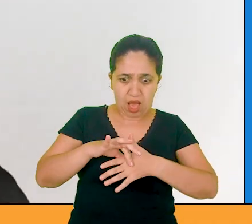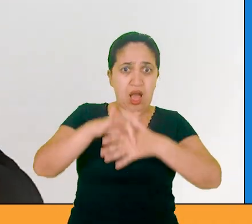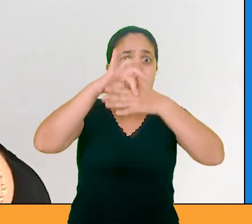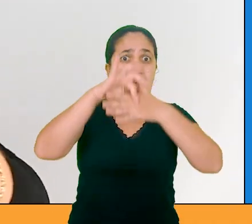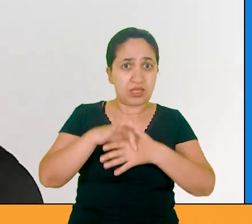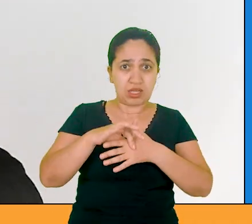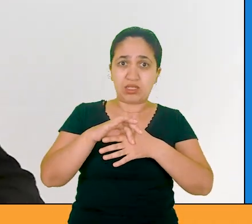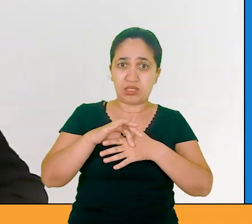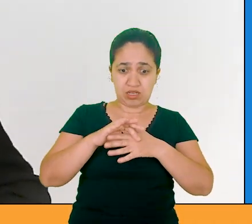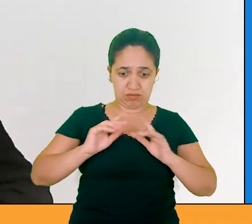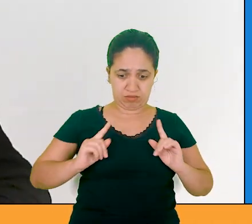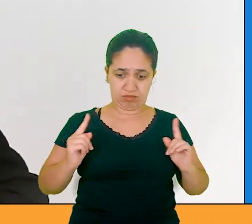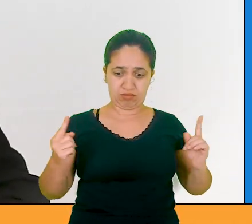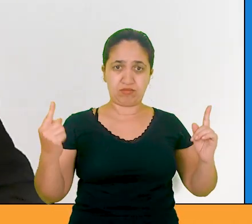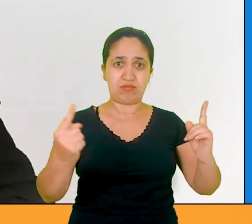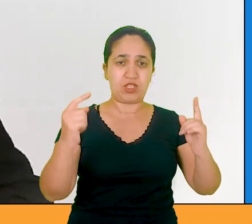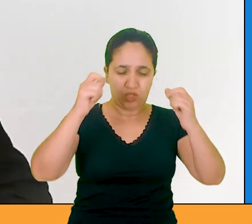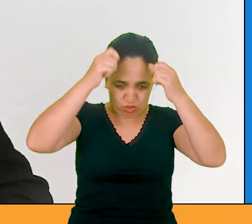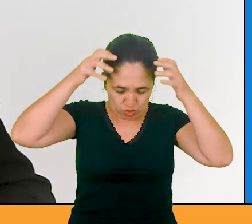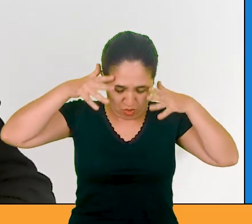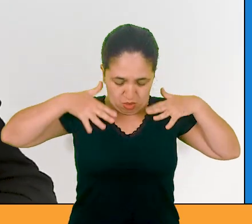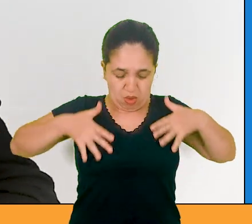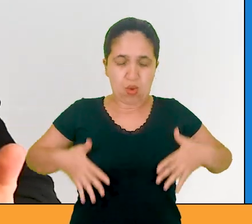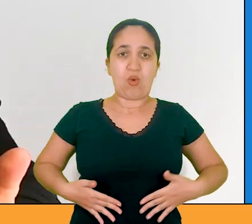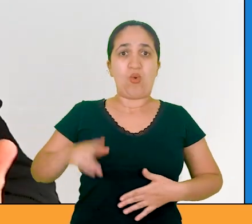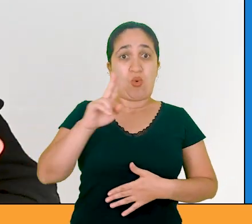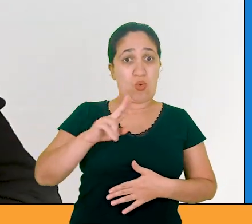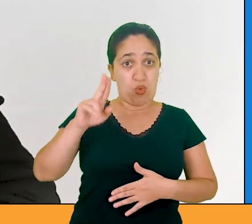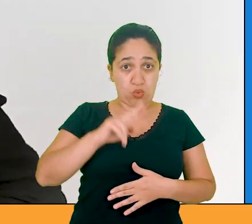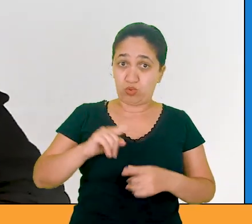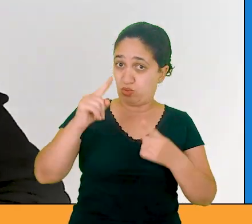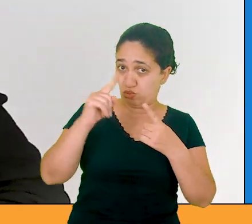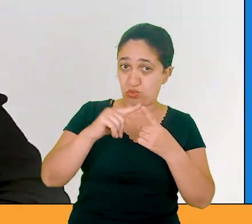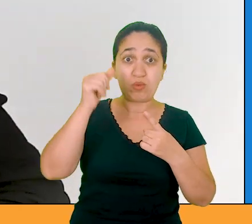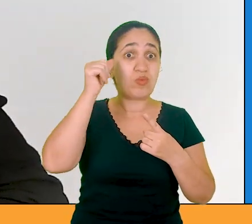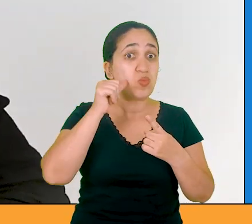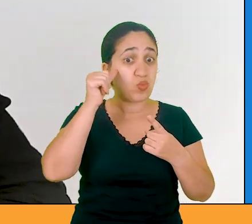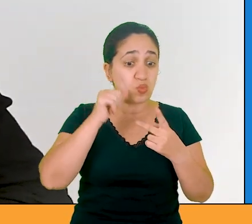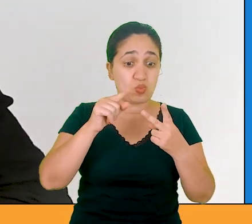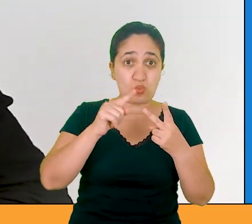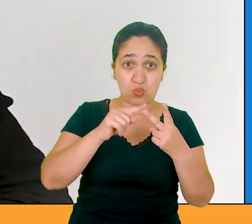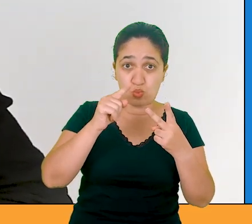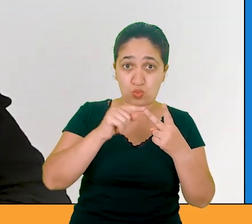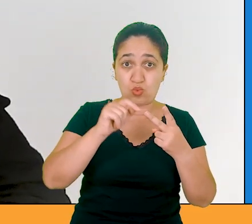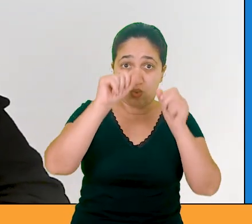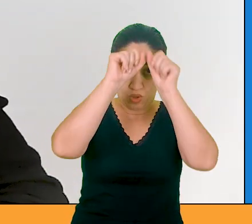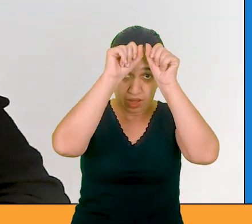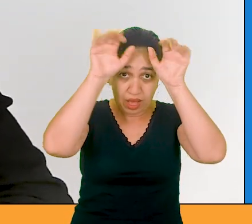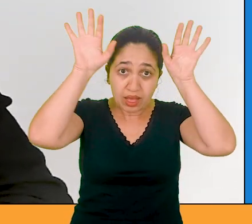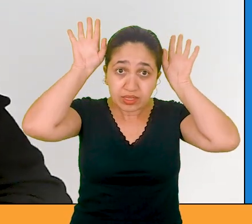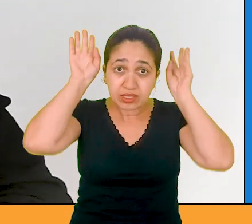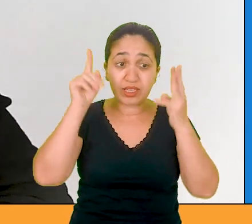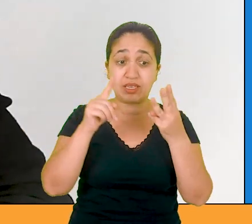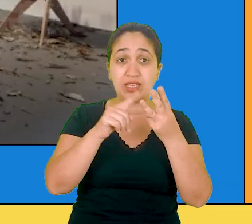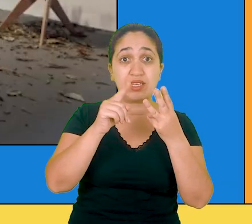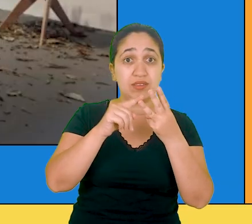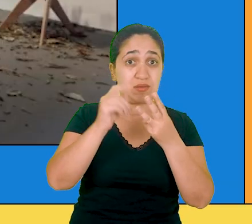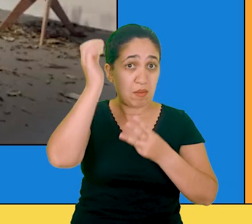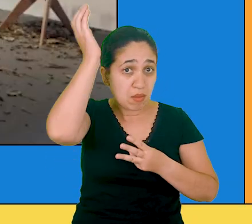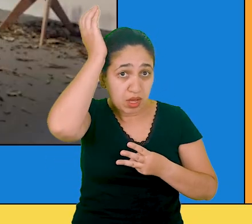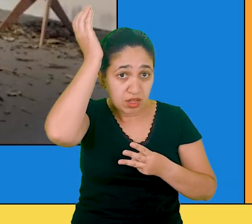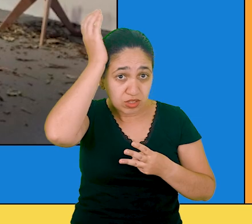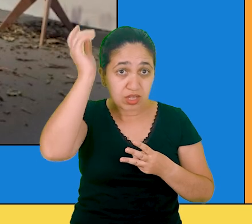que são portadores do manto, que são as mulheres, os caciques e os pajés.